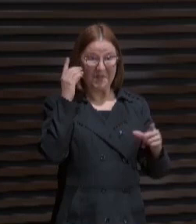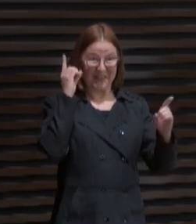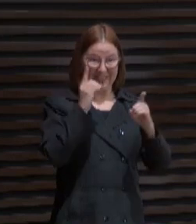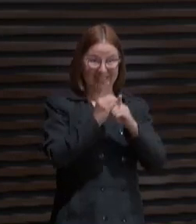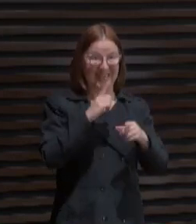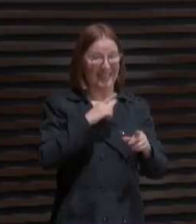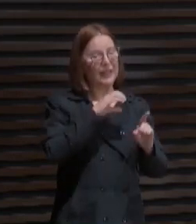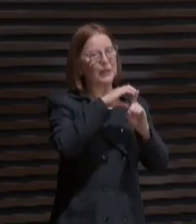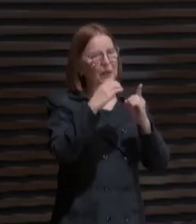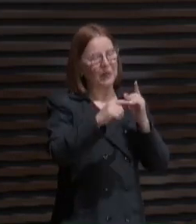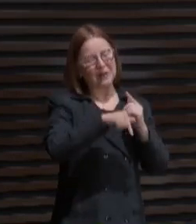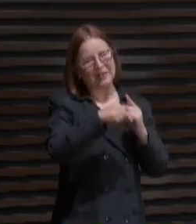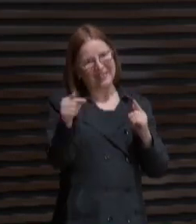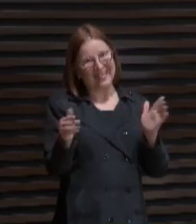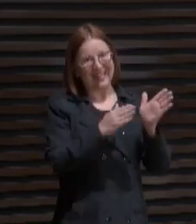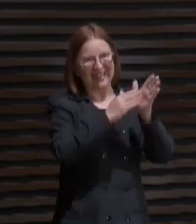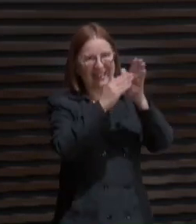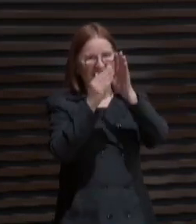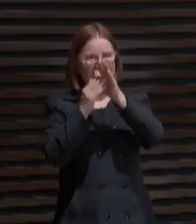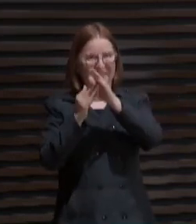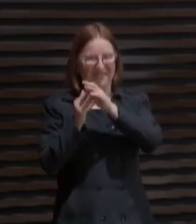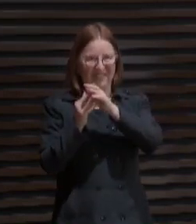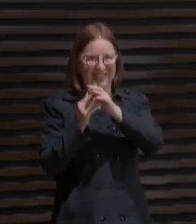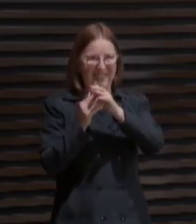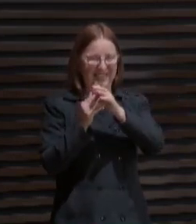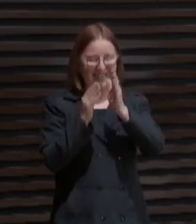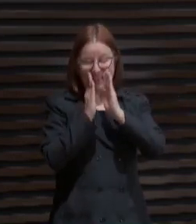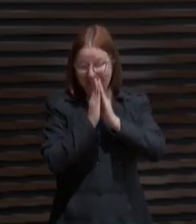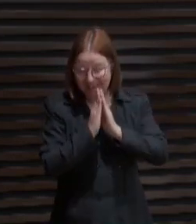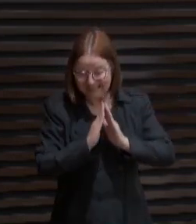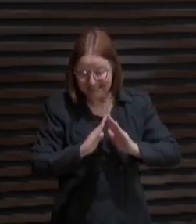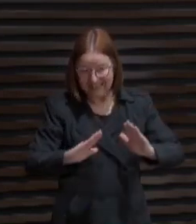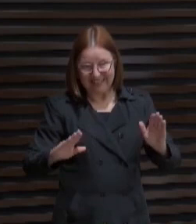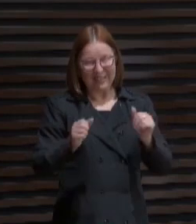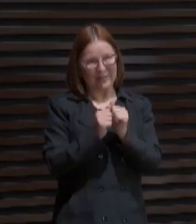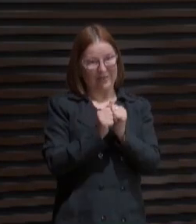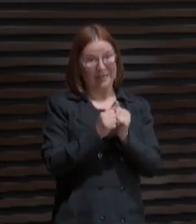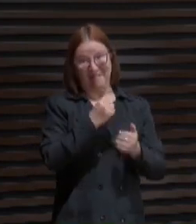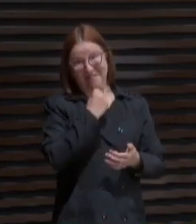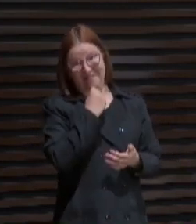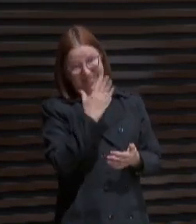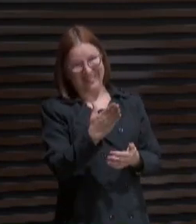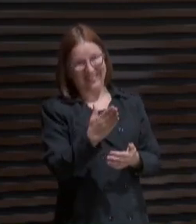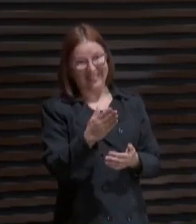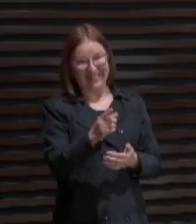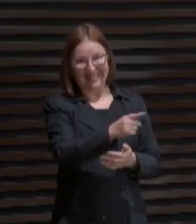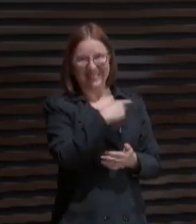semanal, louvar e vir para a adoração conjunta. É muito bom, nos